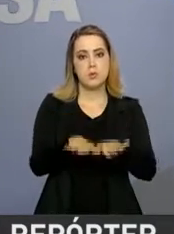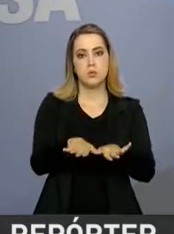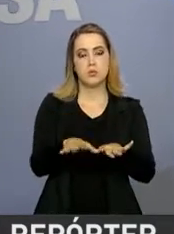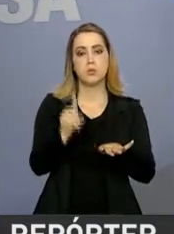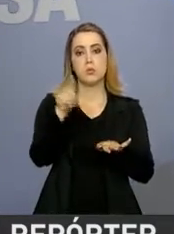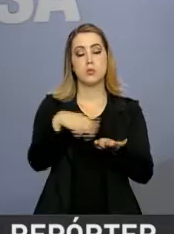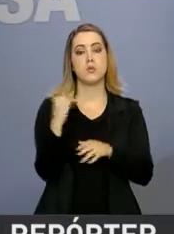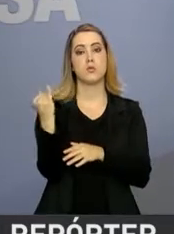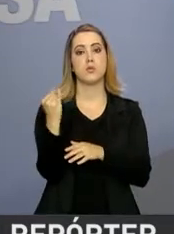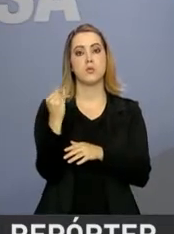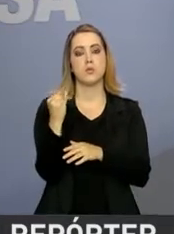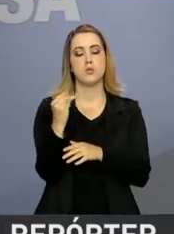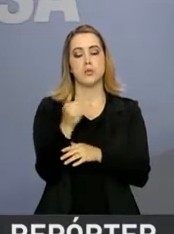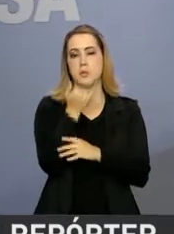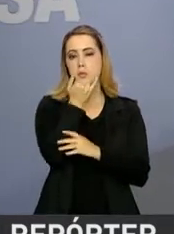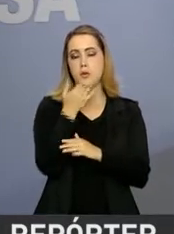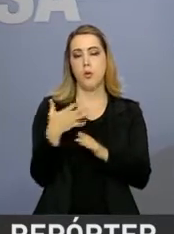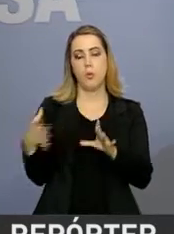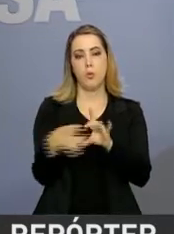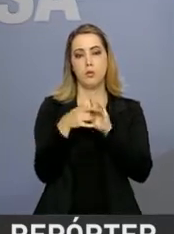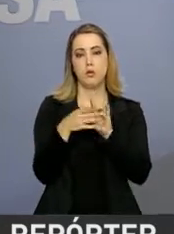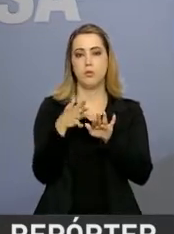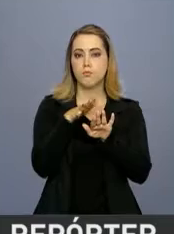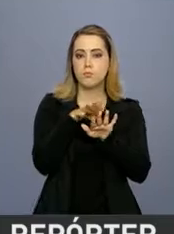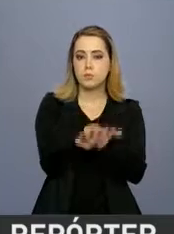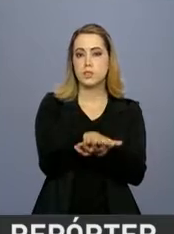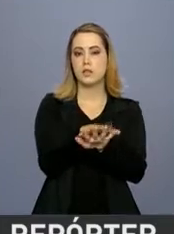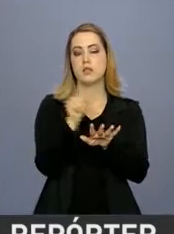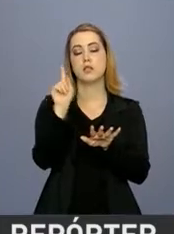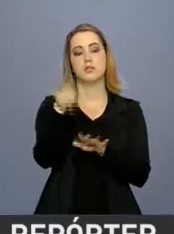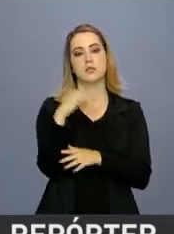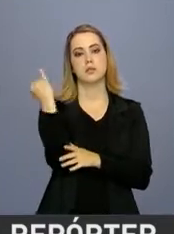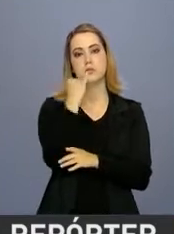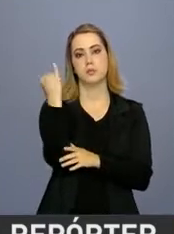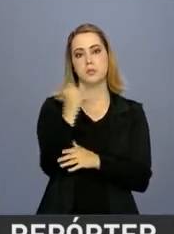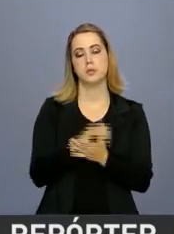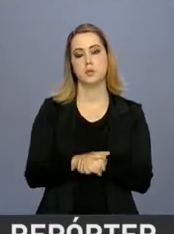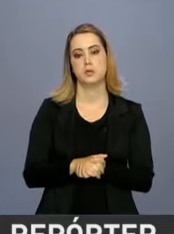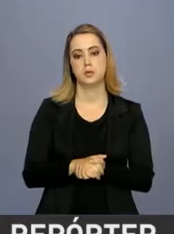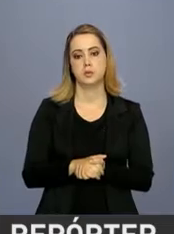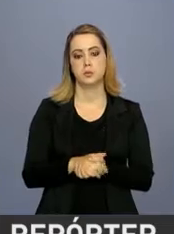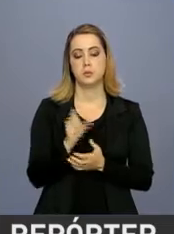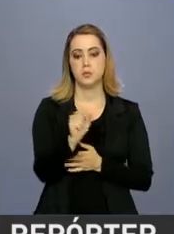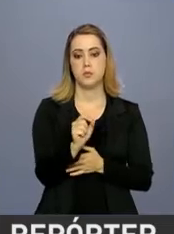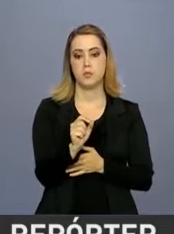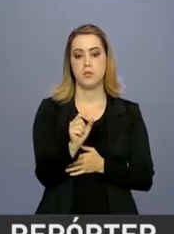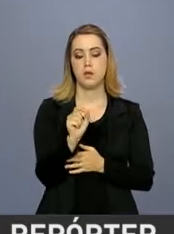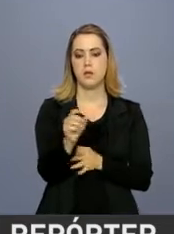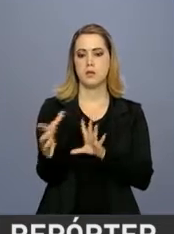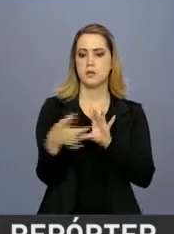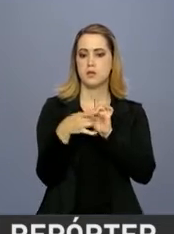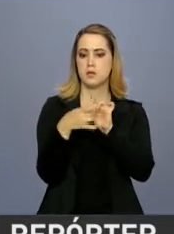é o que deve ser enfatizado como sendo o legado principal. Essa integração será muito útil